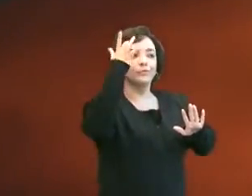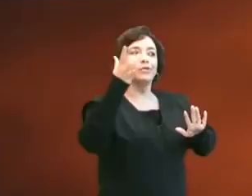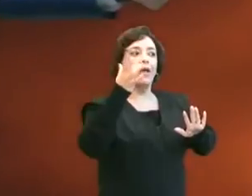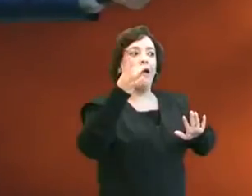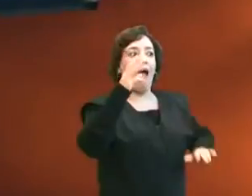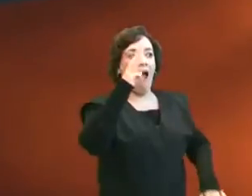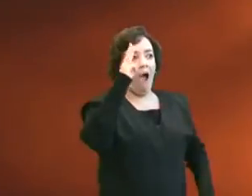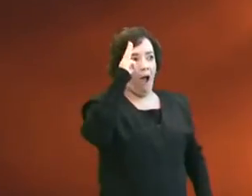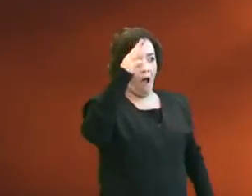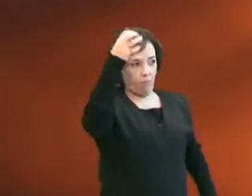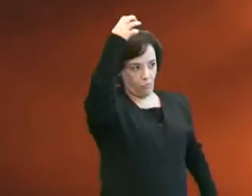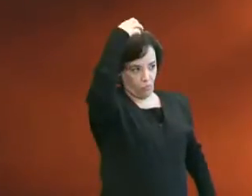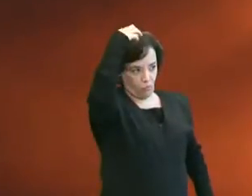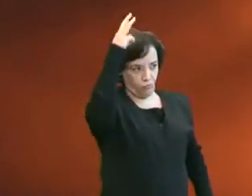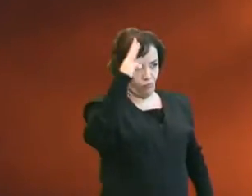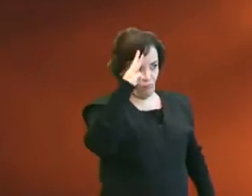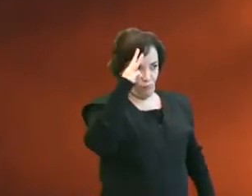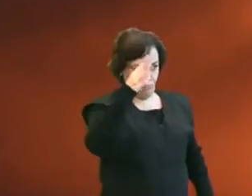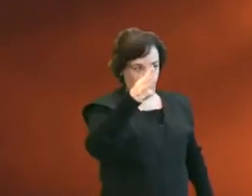Acabe volta para casa.